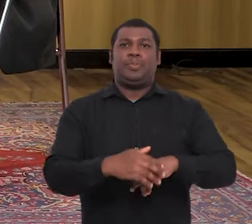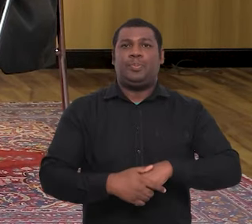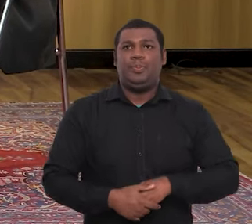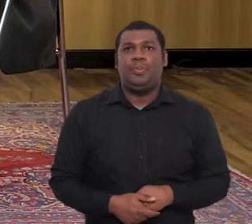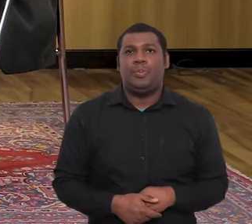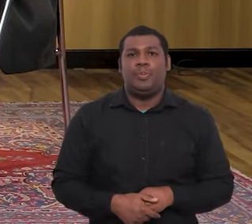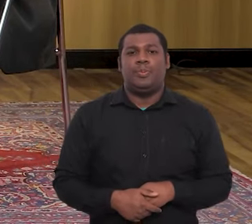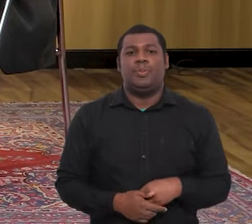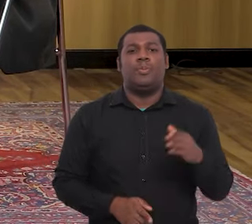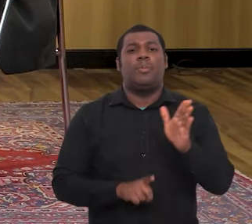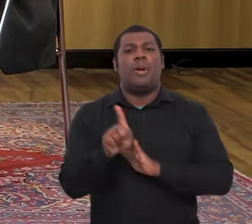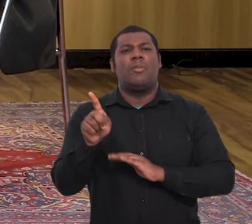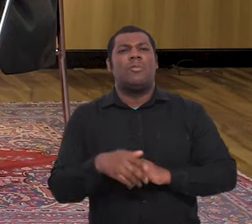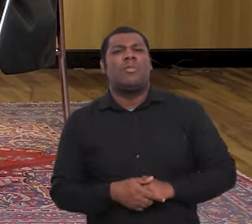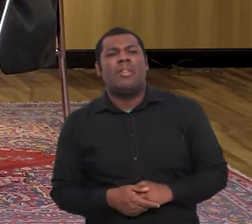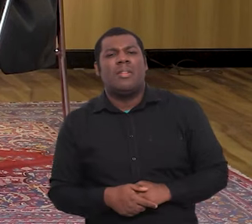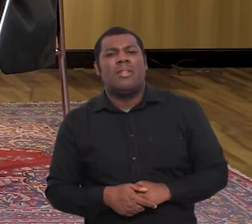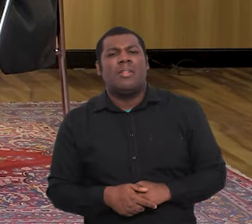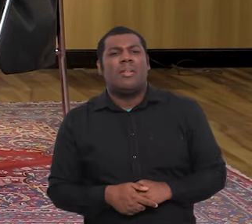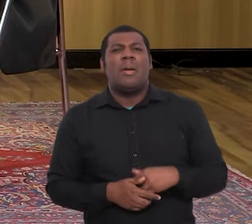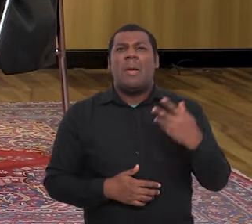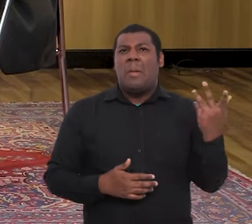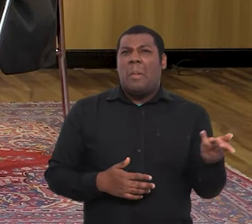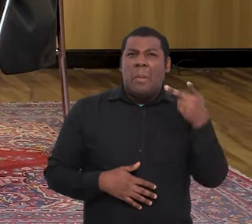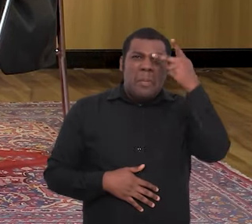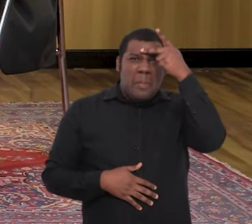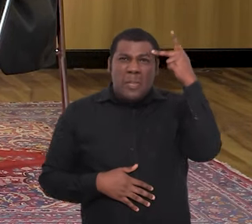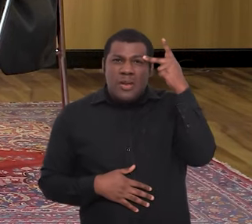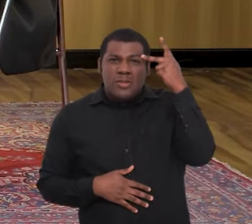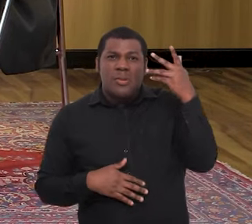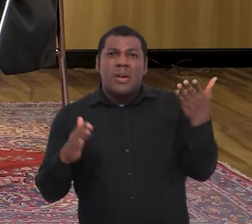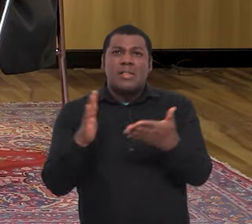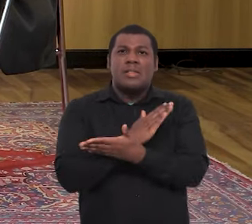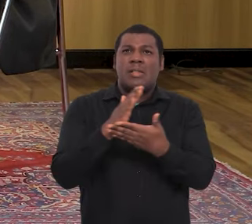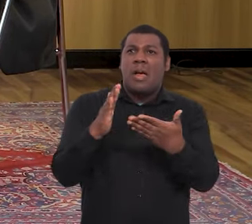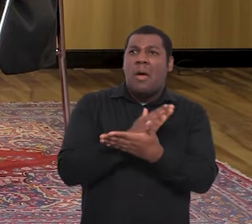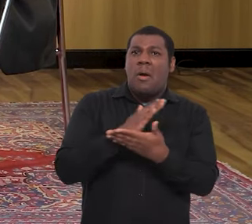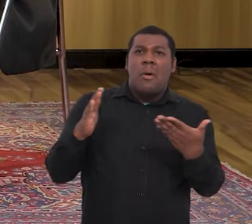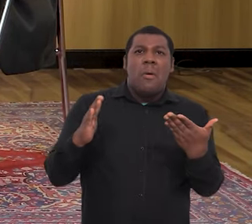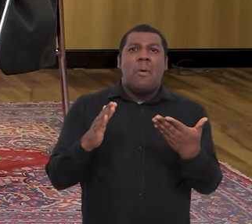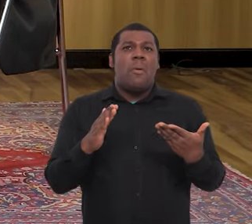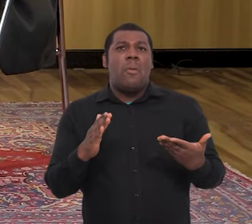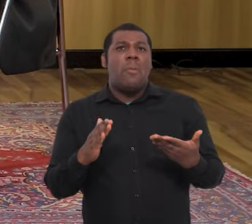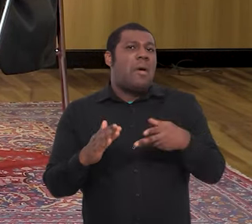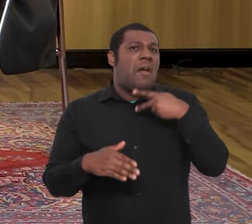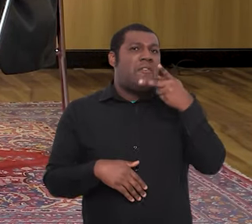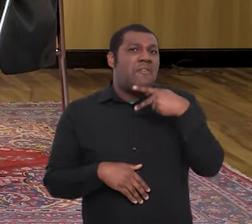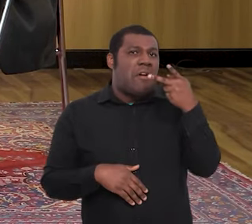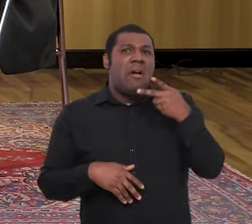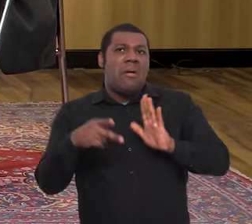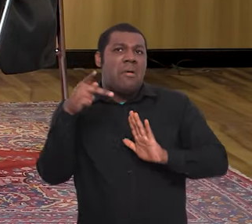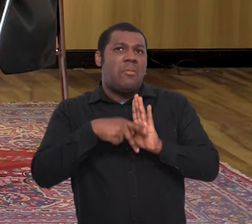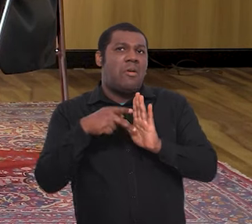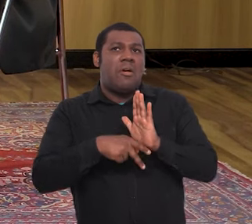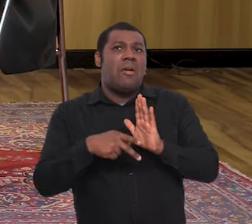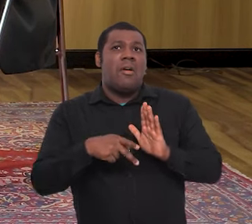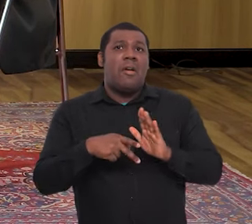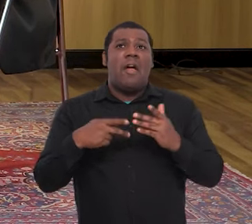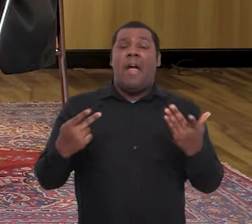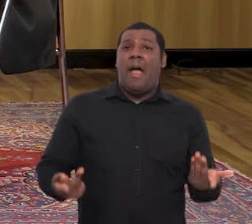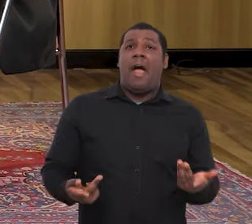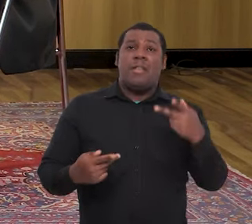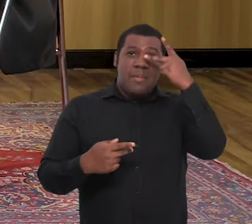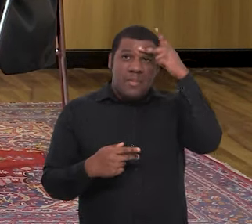ia te perguntar a gente tem visto muito ru sobre esse projeto e uma das questões que tem Aparecido é que esse projeto foi construído sem a